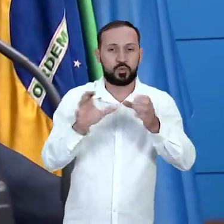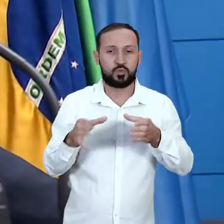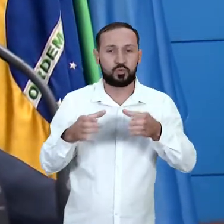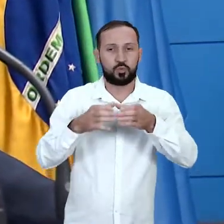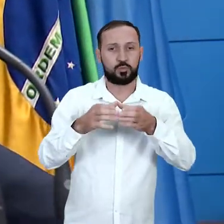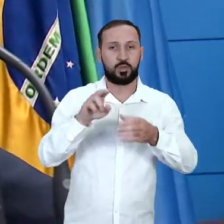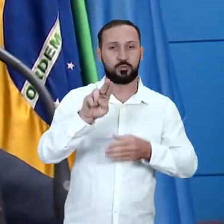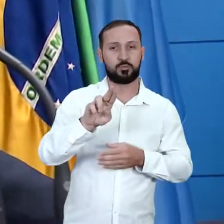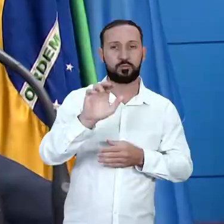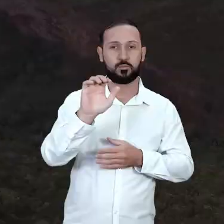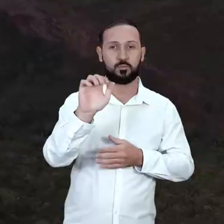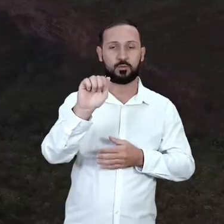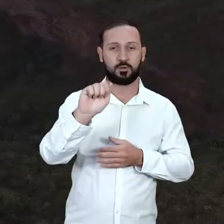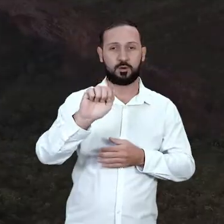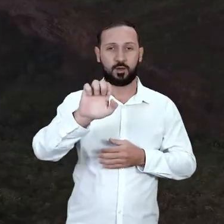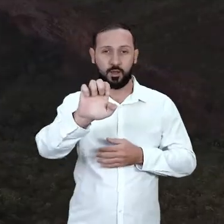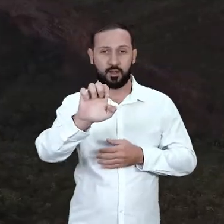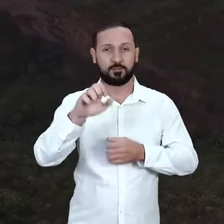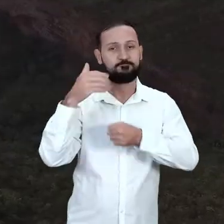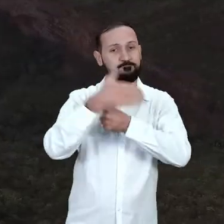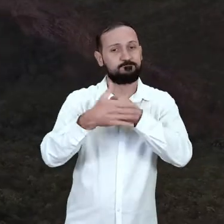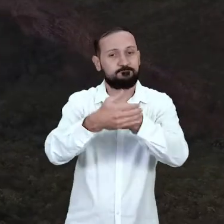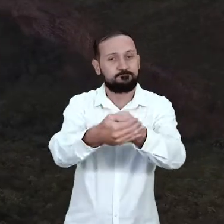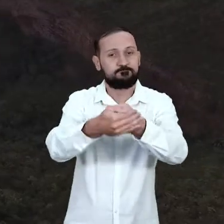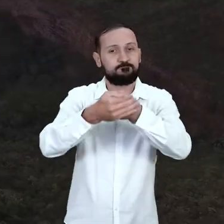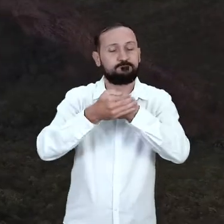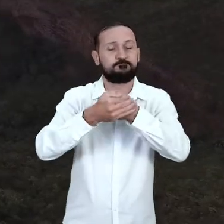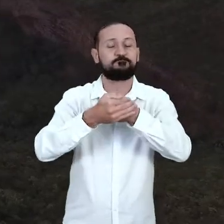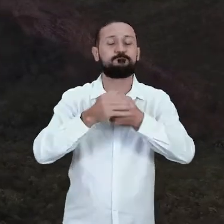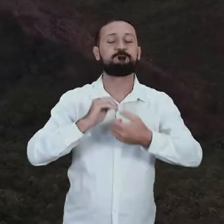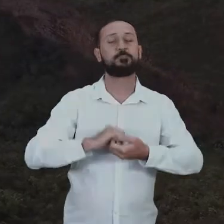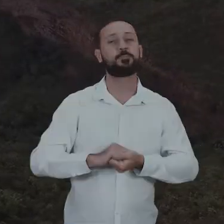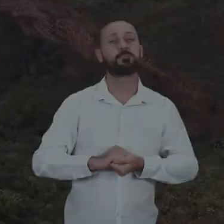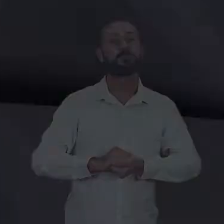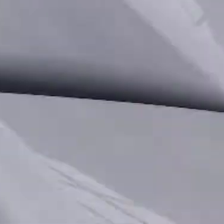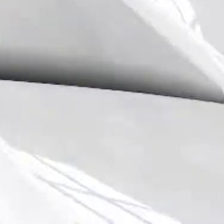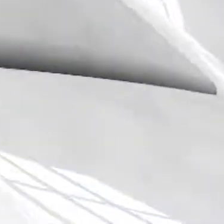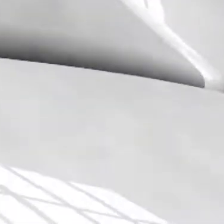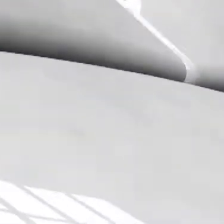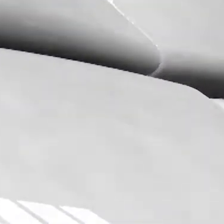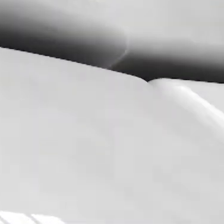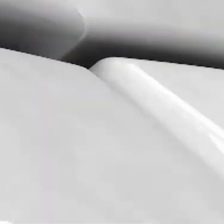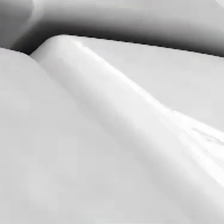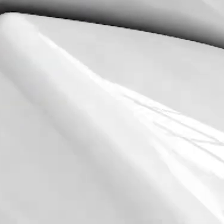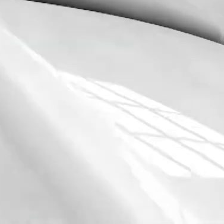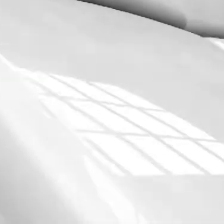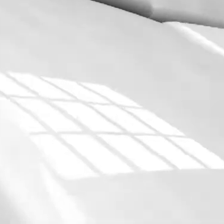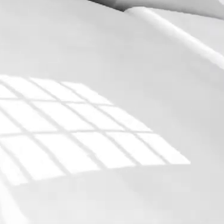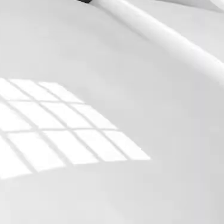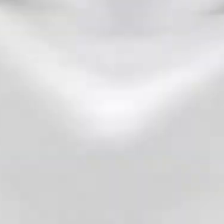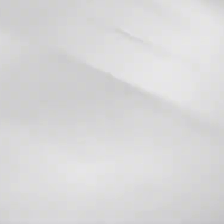da frente parlamentar em defesa das unidades de conservação.